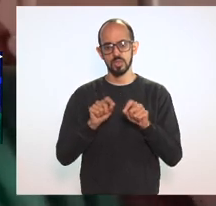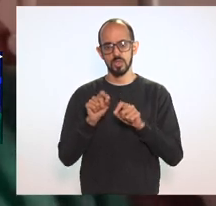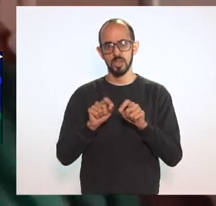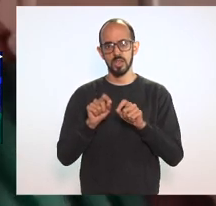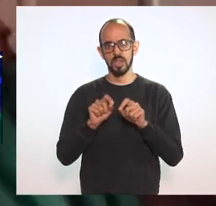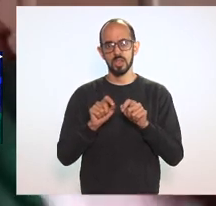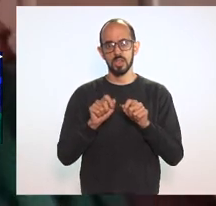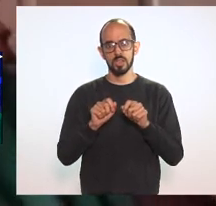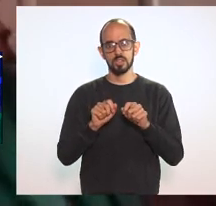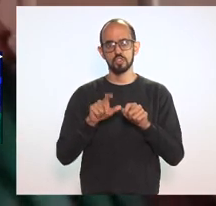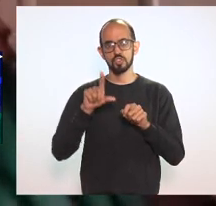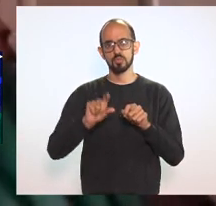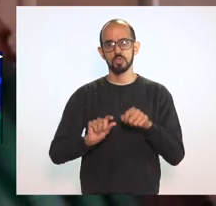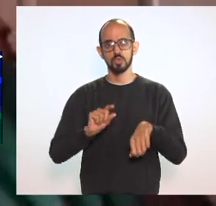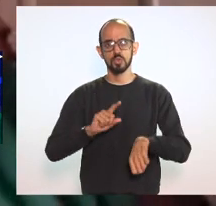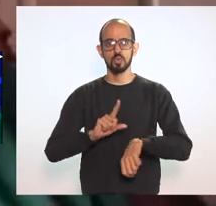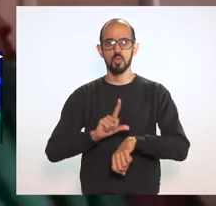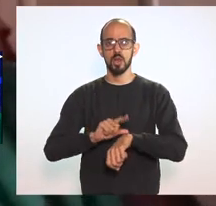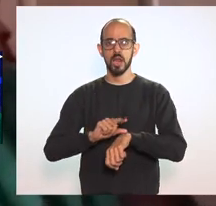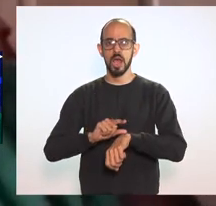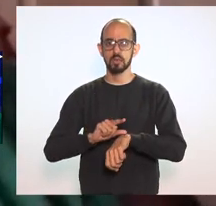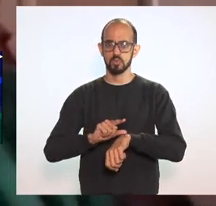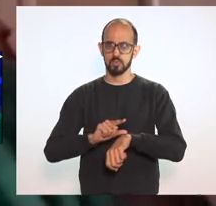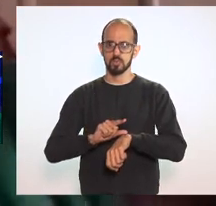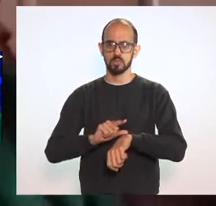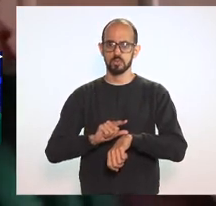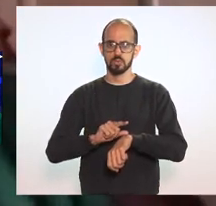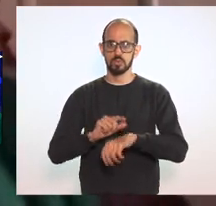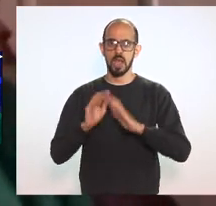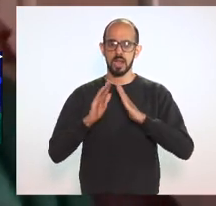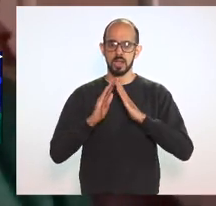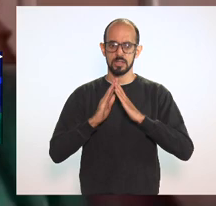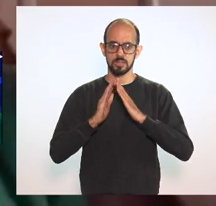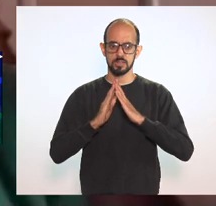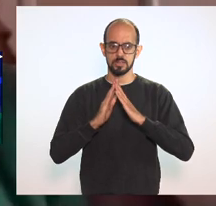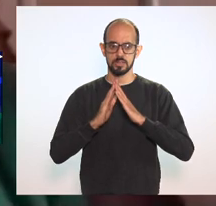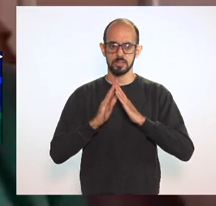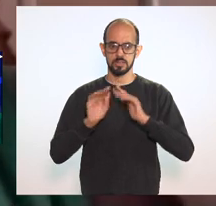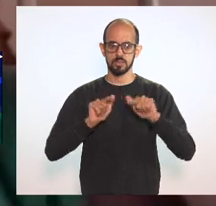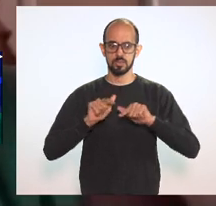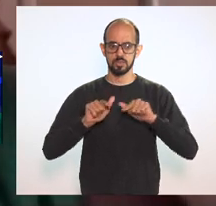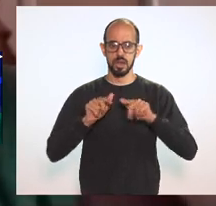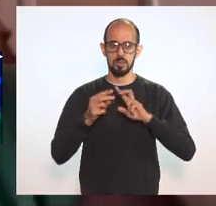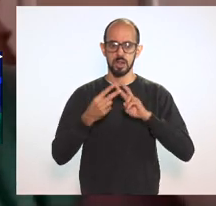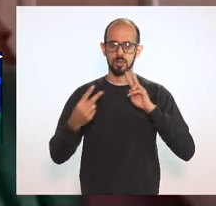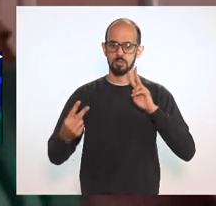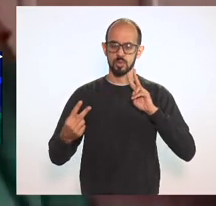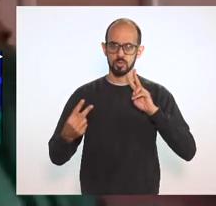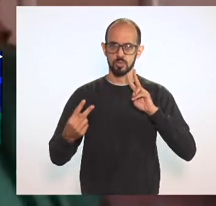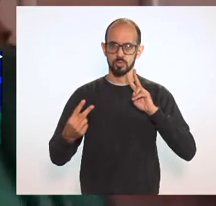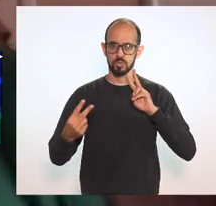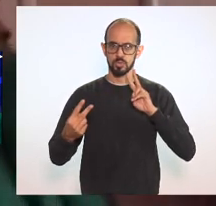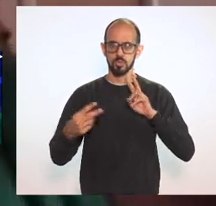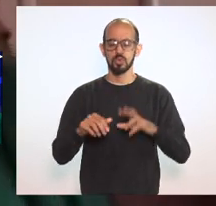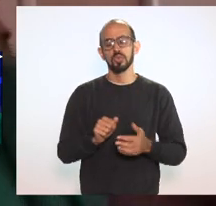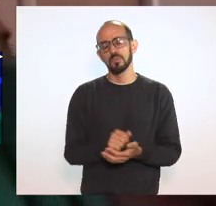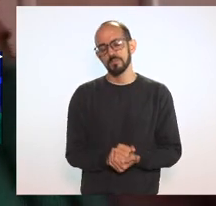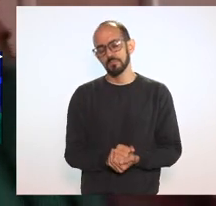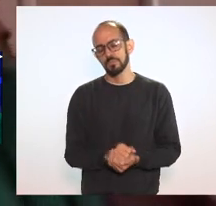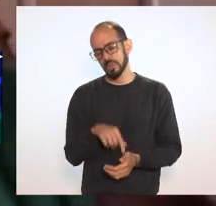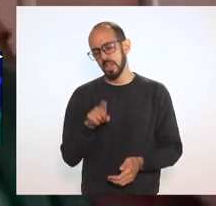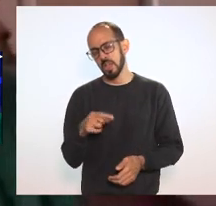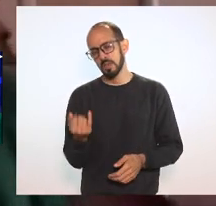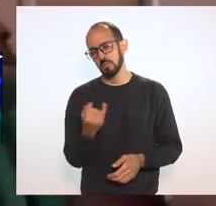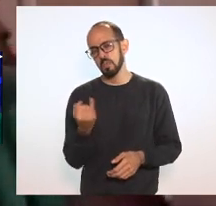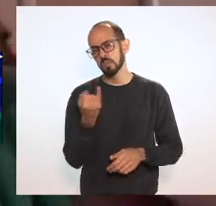decretando esse horário reduzido da casa o trabalho remoto enfim é preciso que haja um